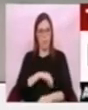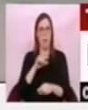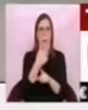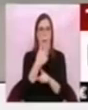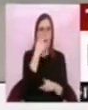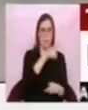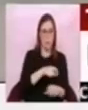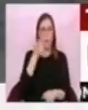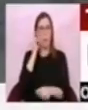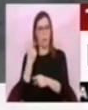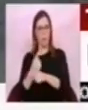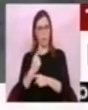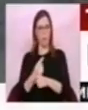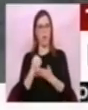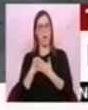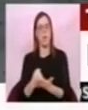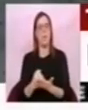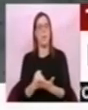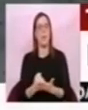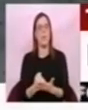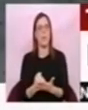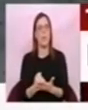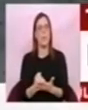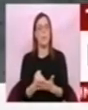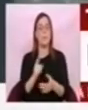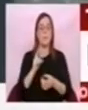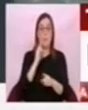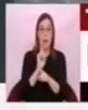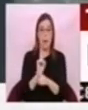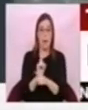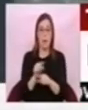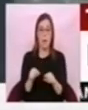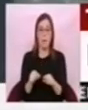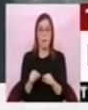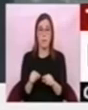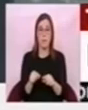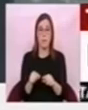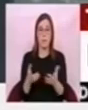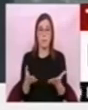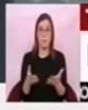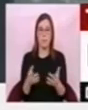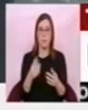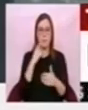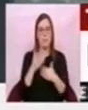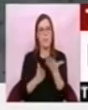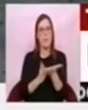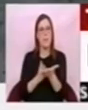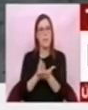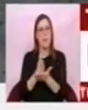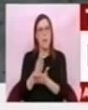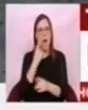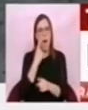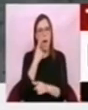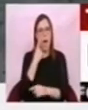profissionais. E aplicam-se, nomeadamente naqueles que estão sobre uma contínua